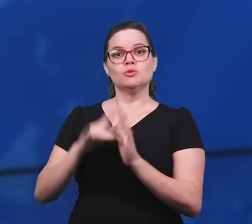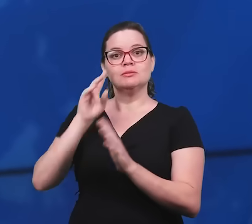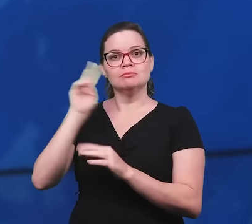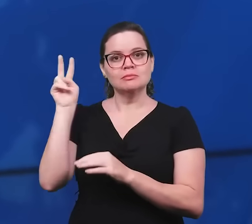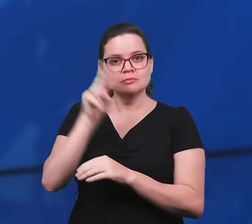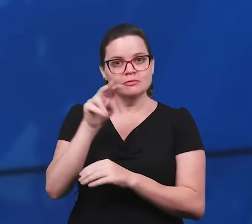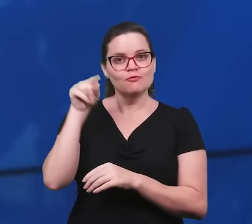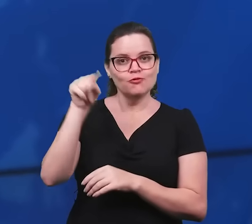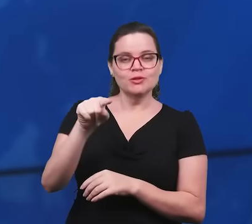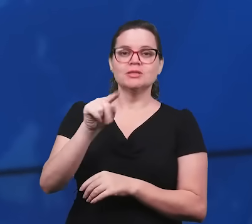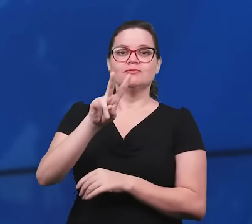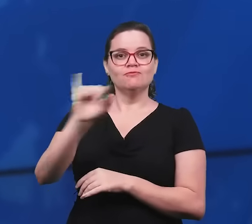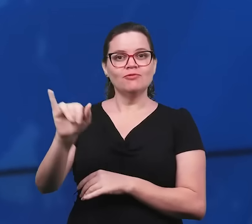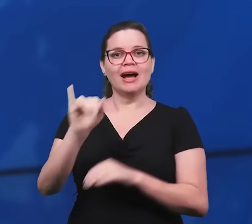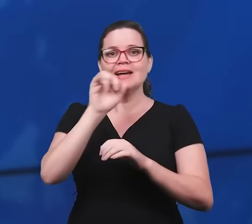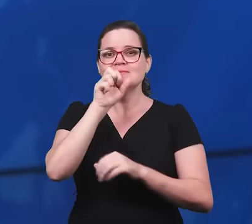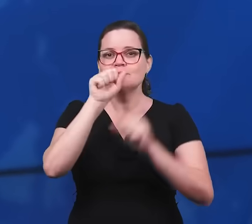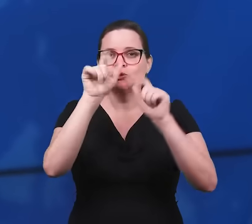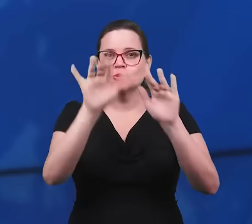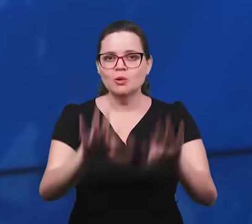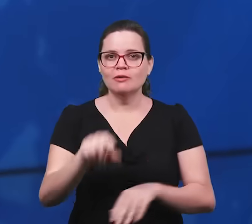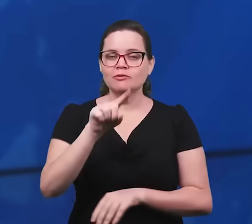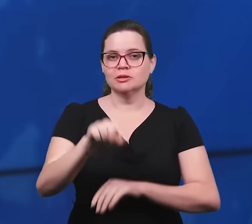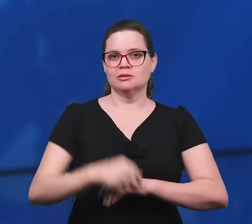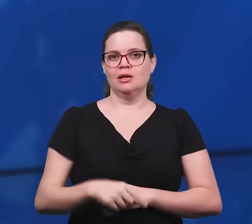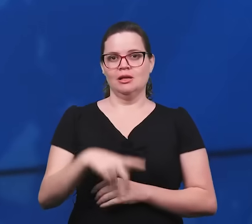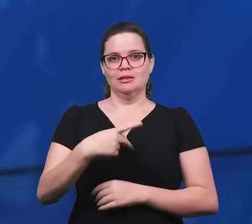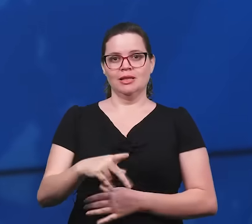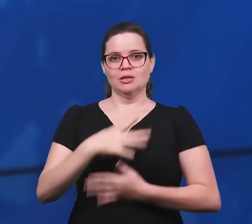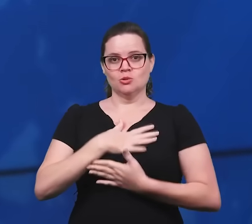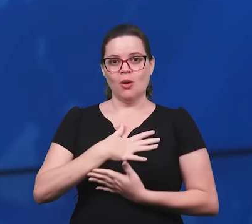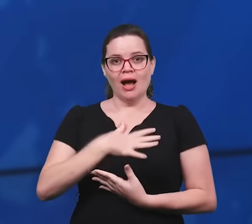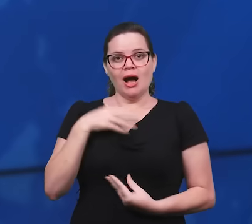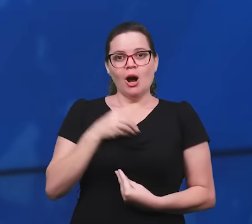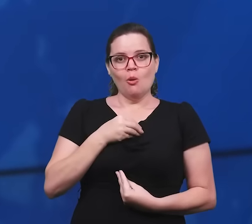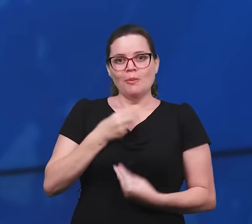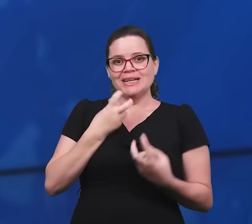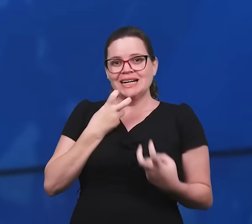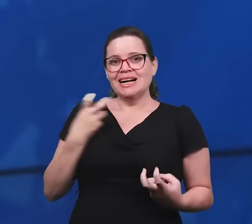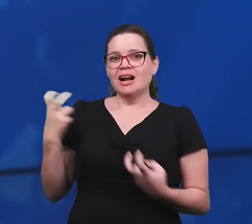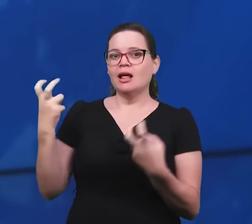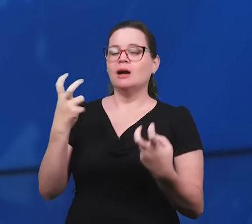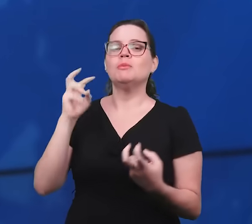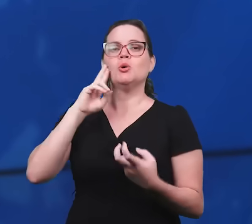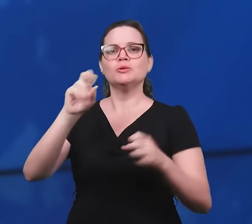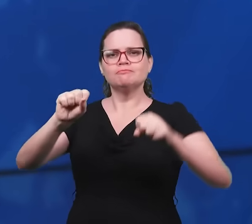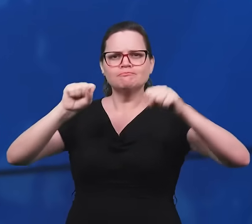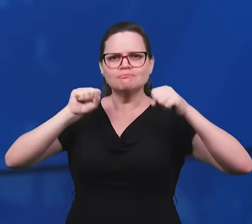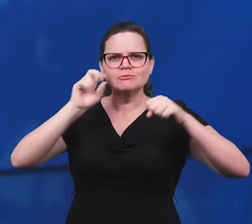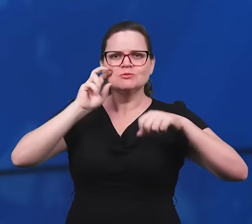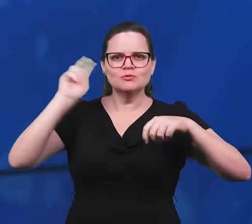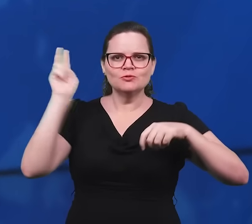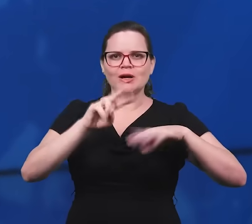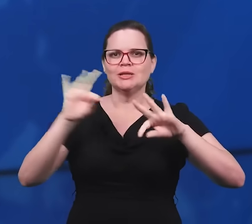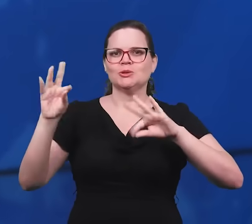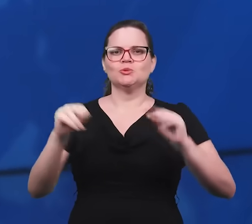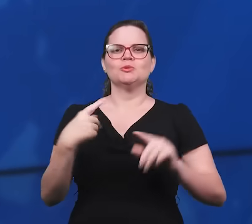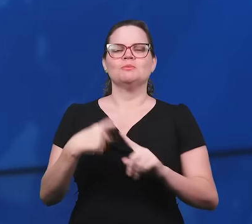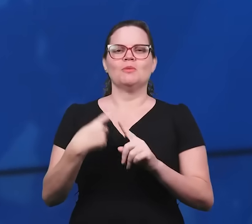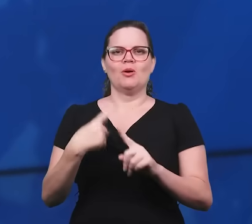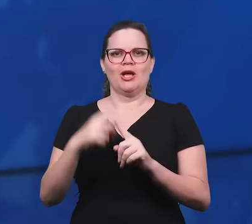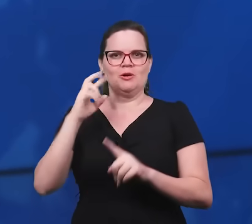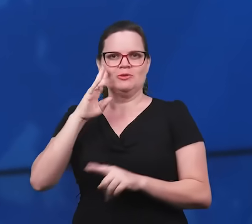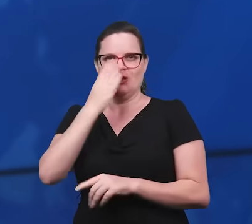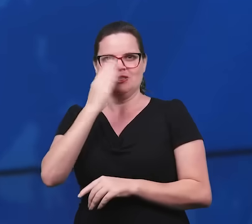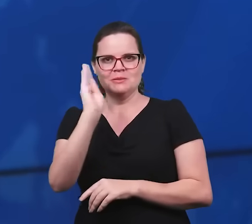vai te ouvir. Jesus vai ouvir o grito de socorro, porque Ele não despreza um